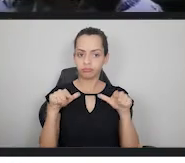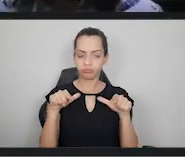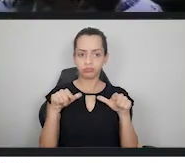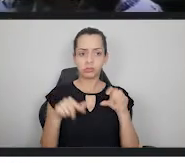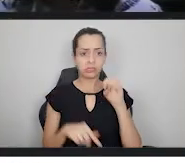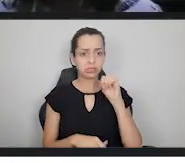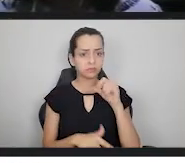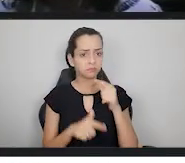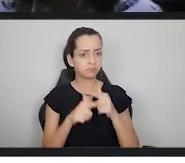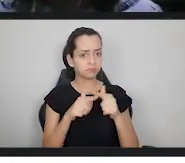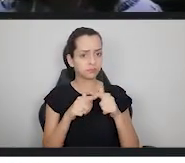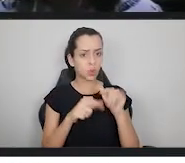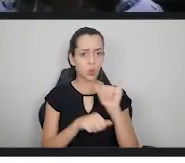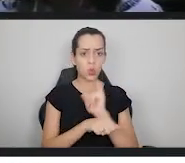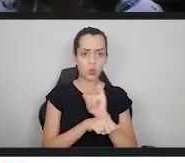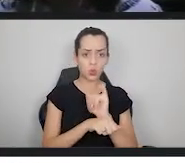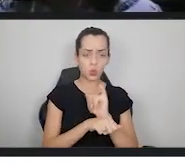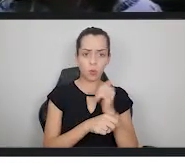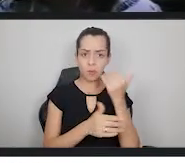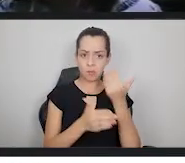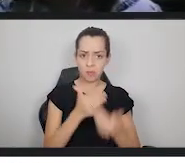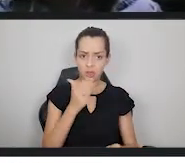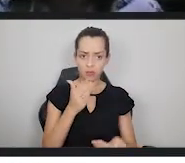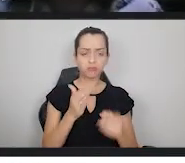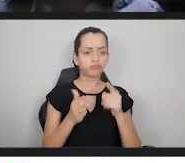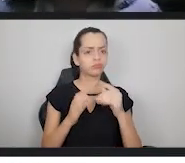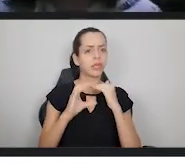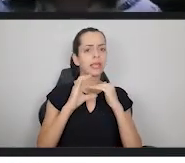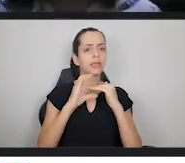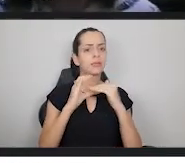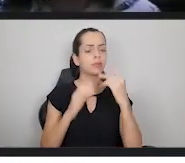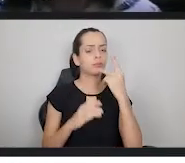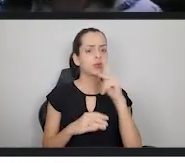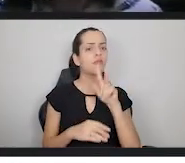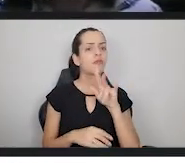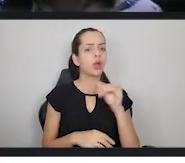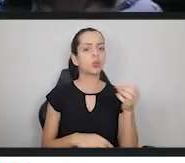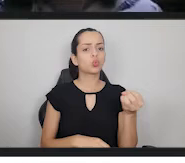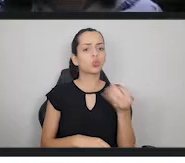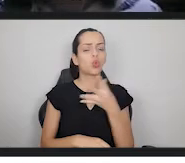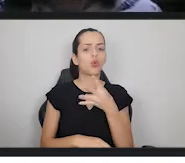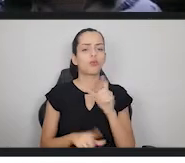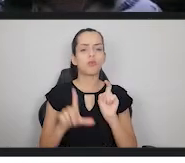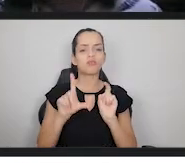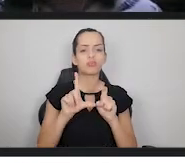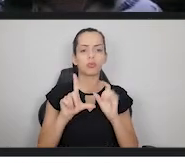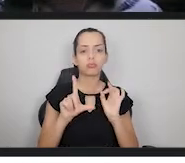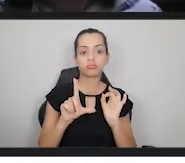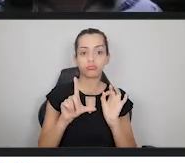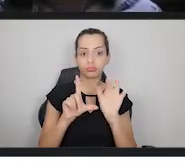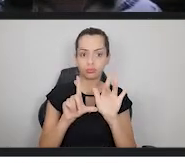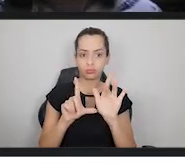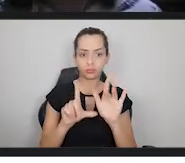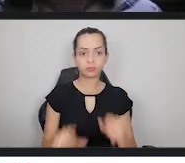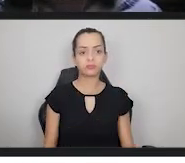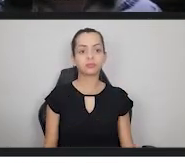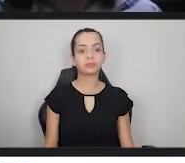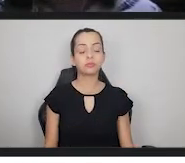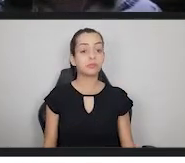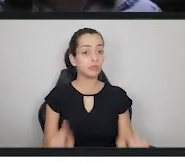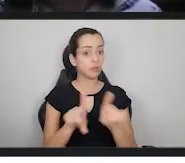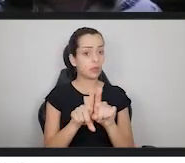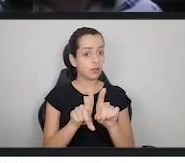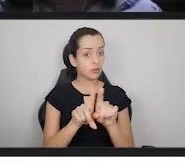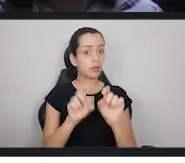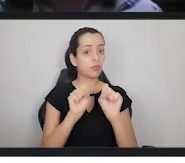do YouTube caia, fiquem atentos aos seus e-mails que um novo link será enviado. Além disso, vocês poderão fazer